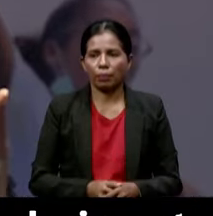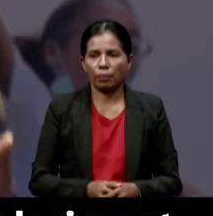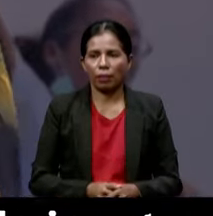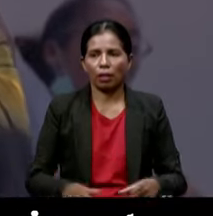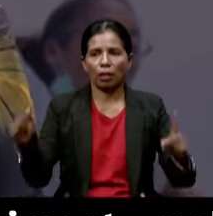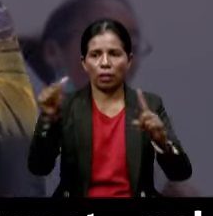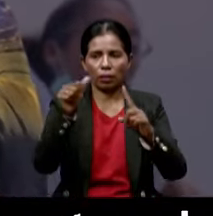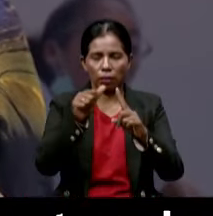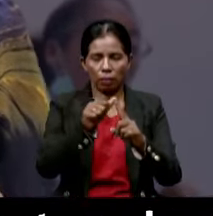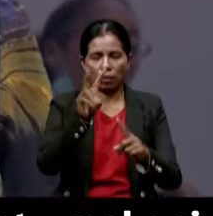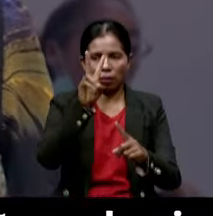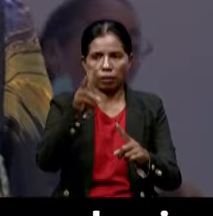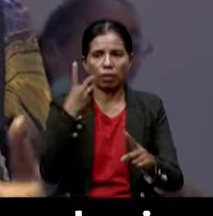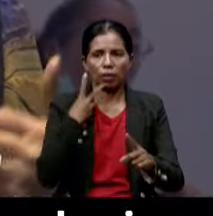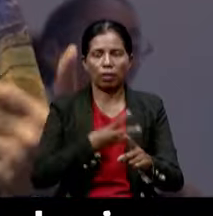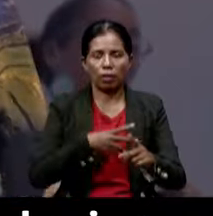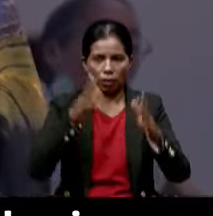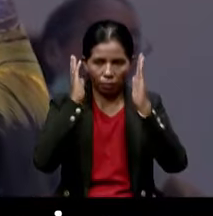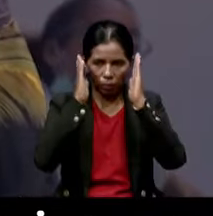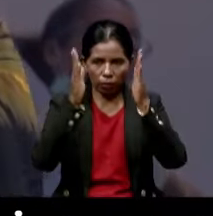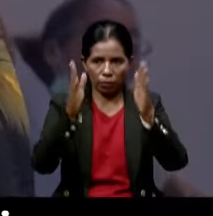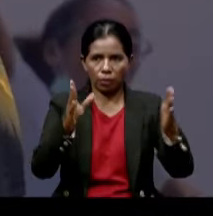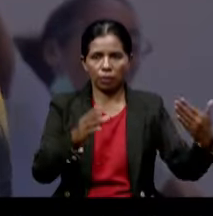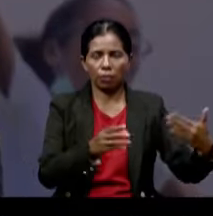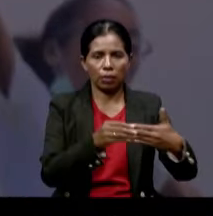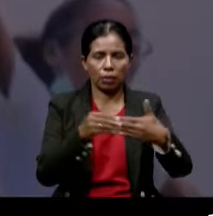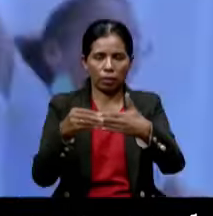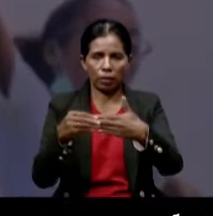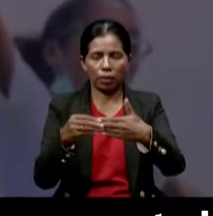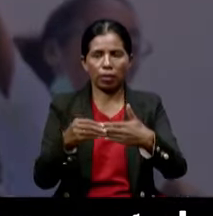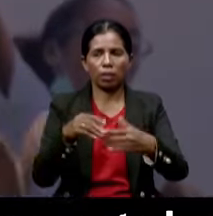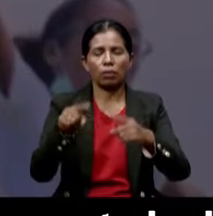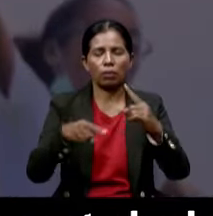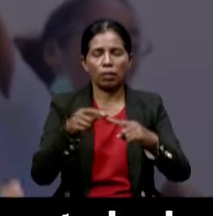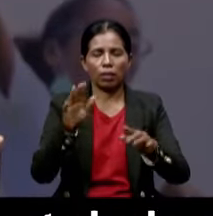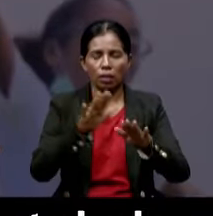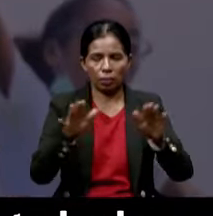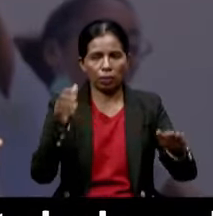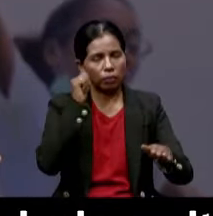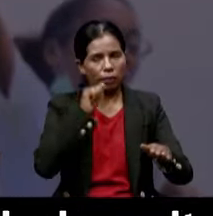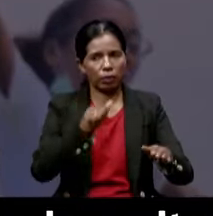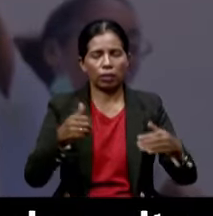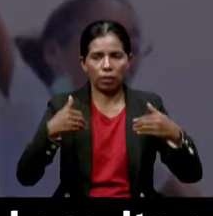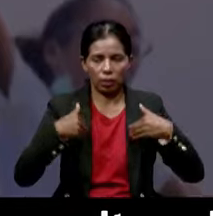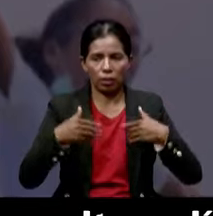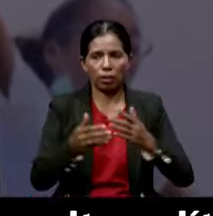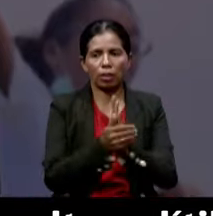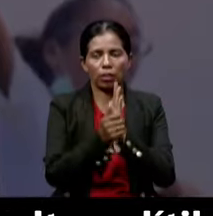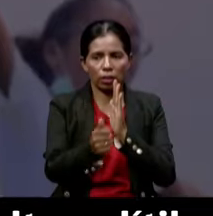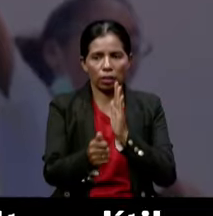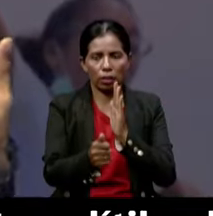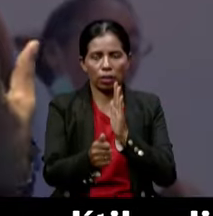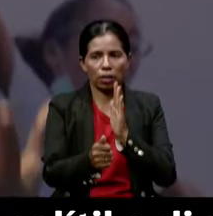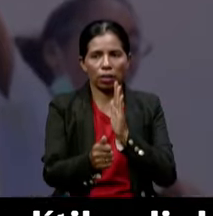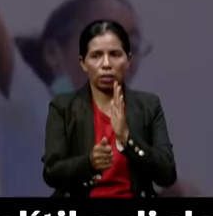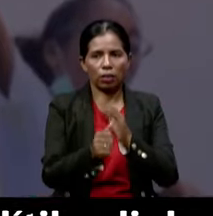Atizimento bo darua, a mi foco ba lidera. Wanira la balik feto sira, iha una habilidade kona ba sira